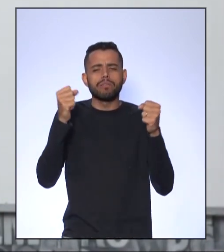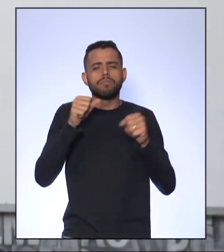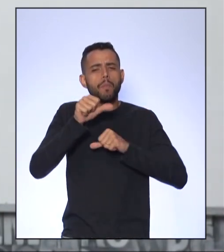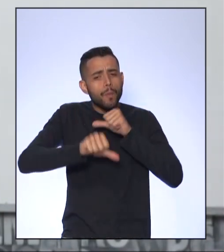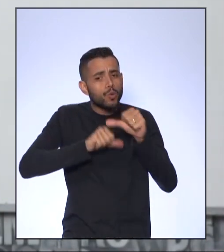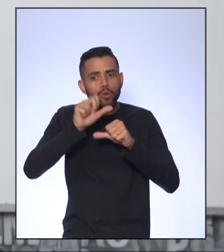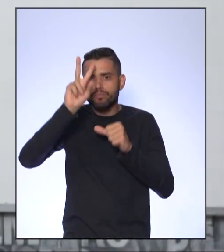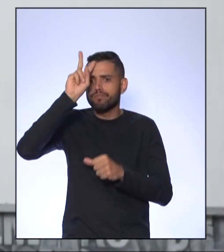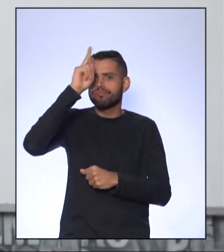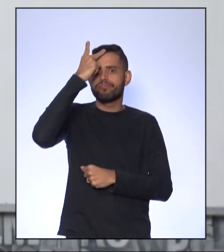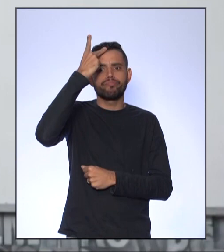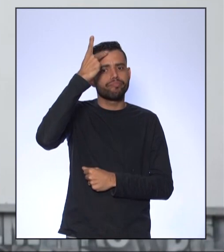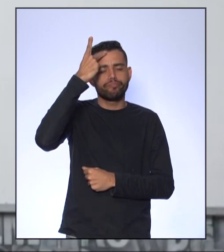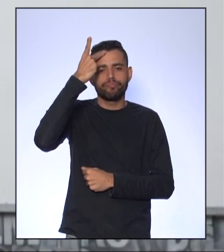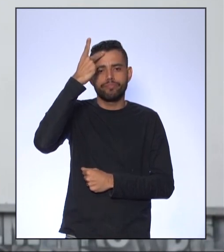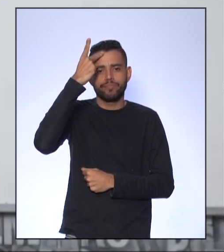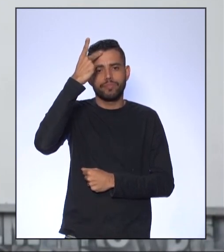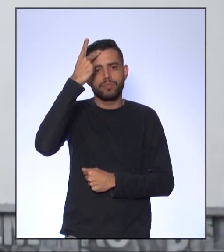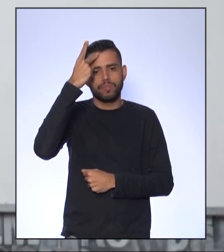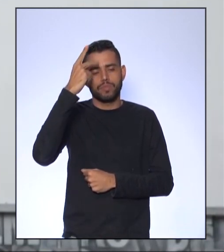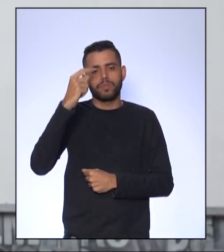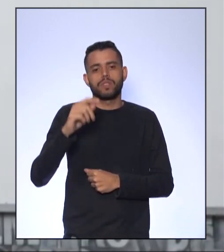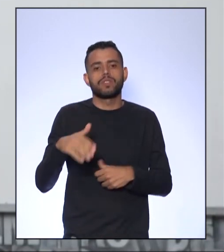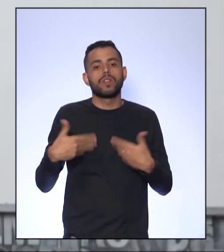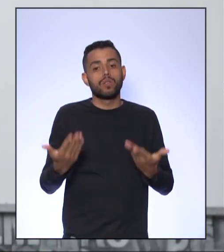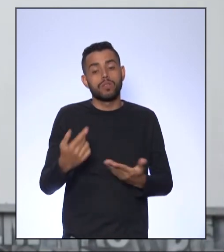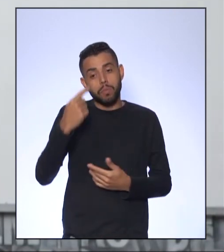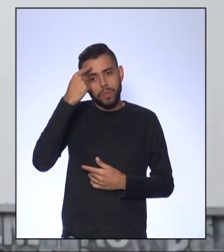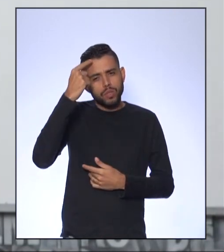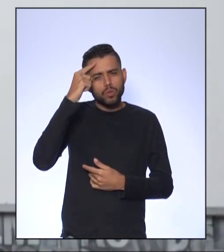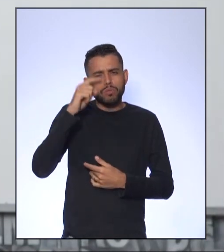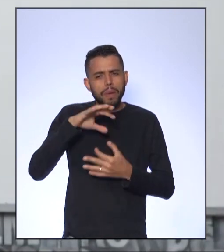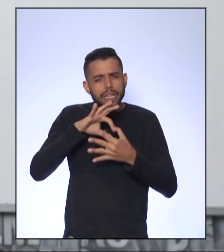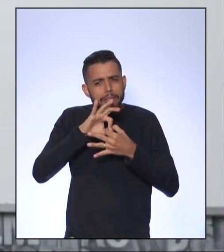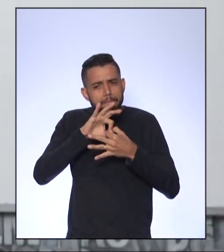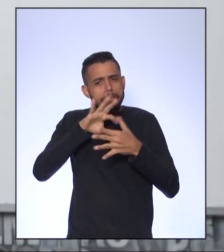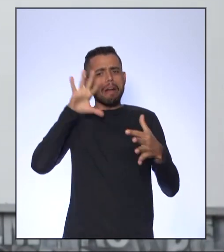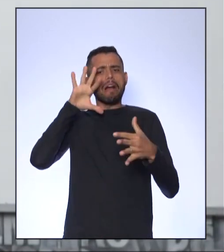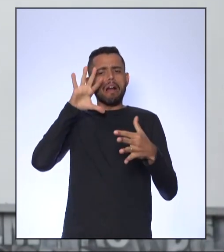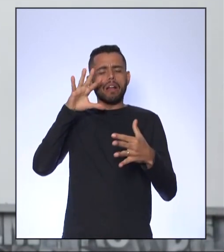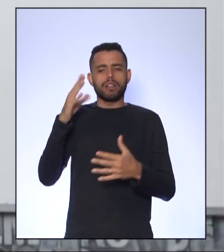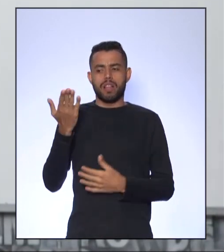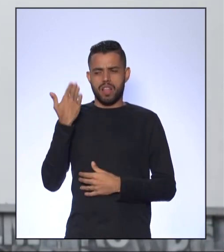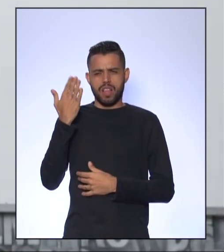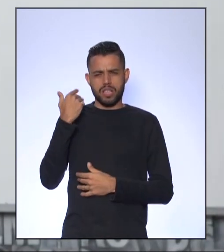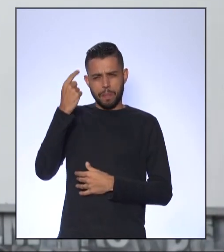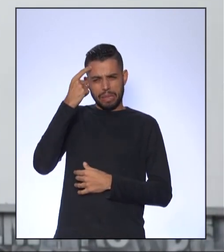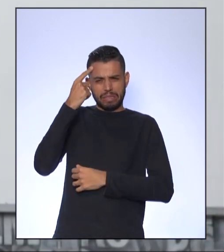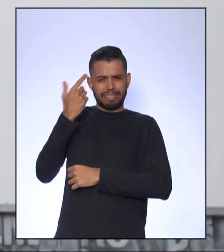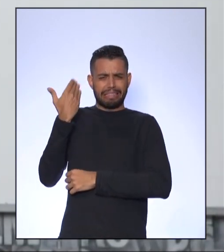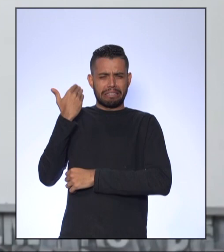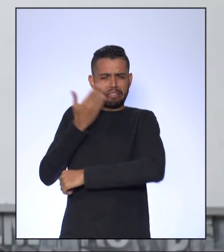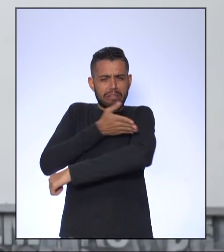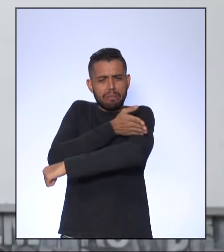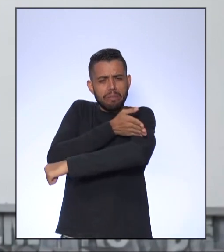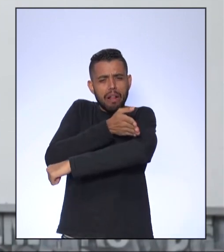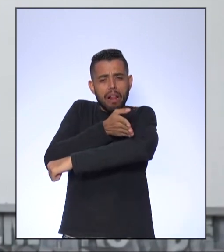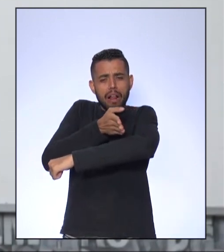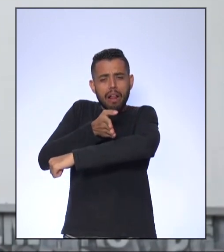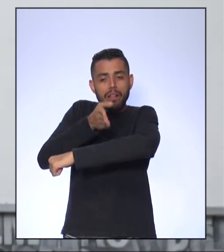Quando eu penso neste elo de ruptura, eu estou entendendo que é um processo de